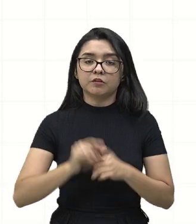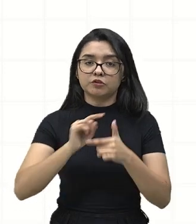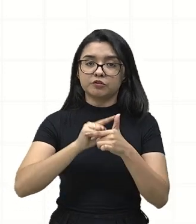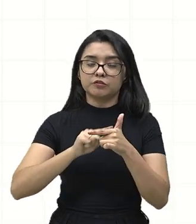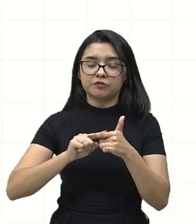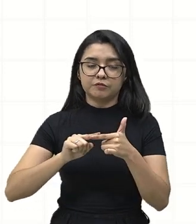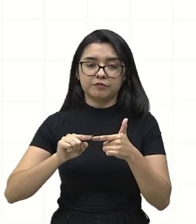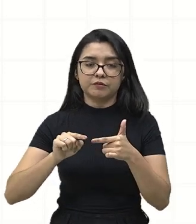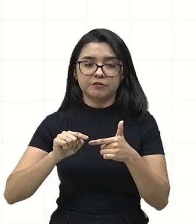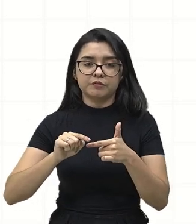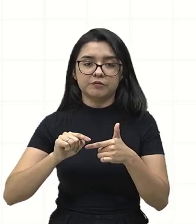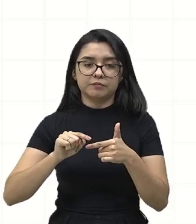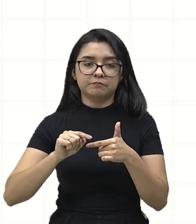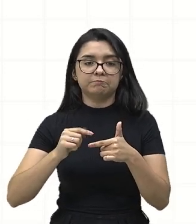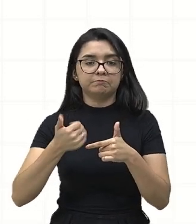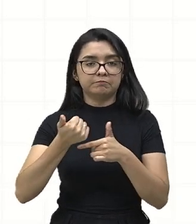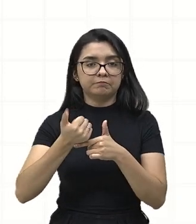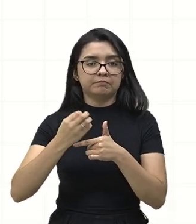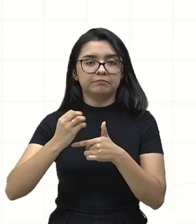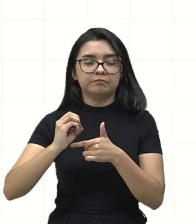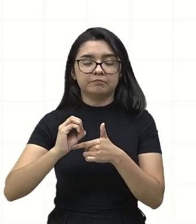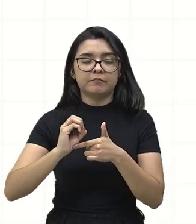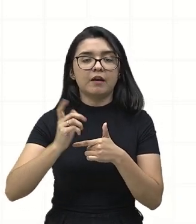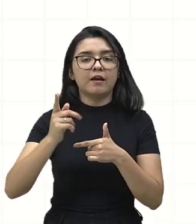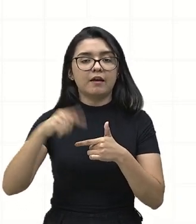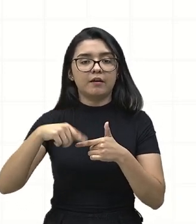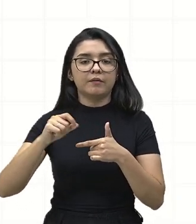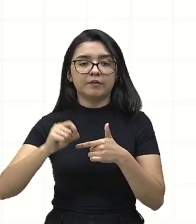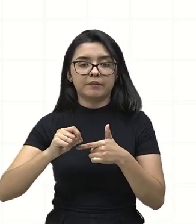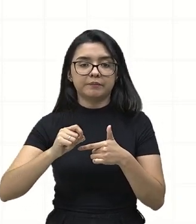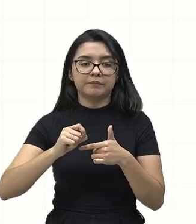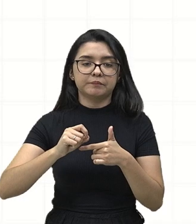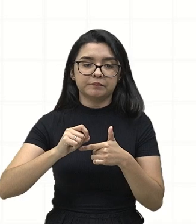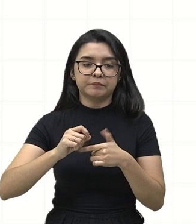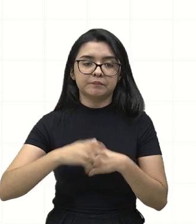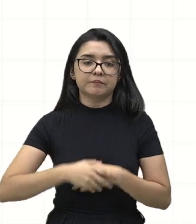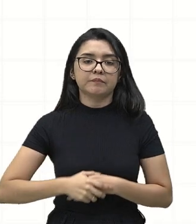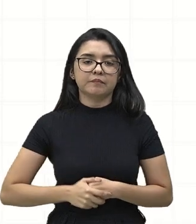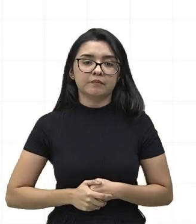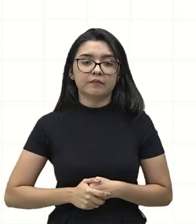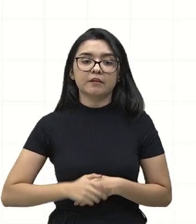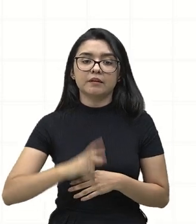dividido por 10 é igual a